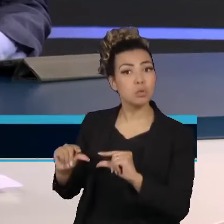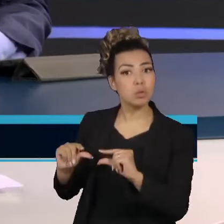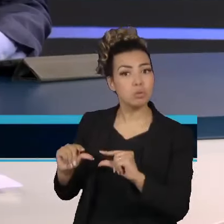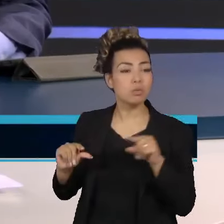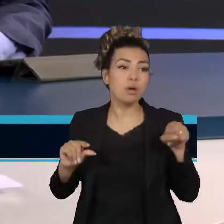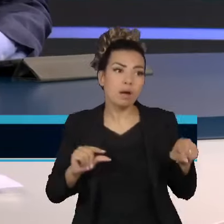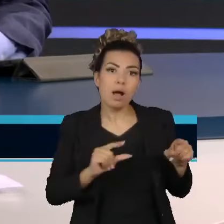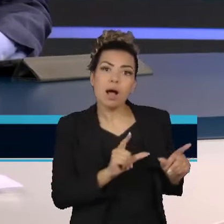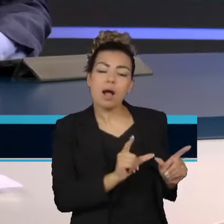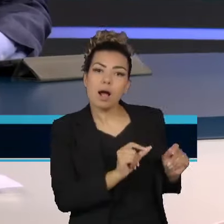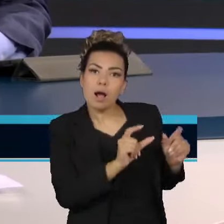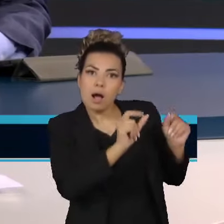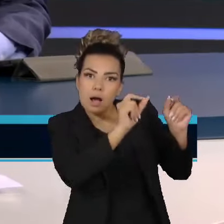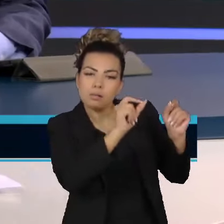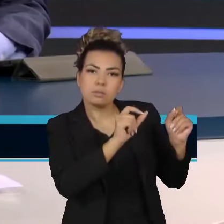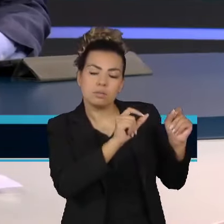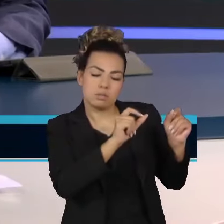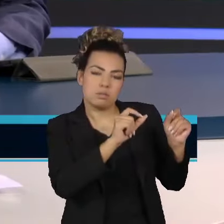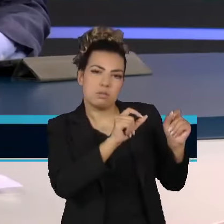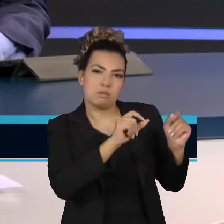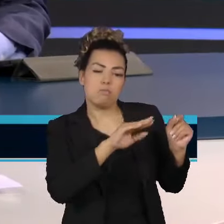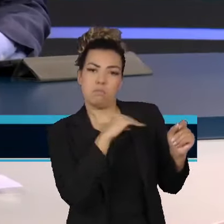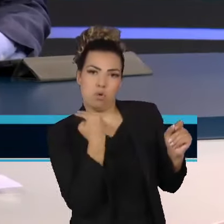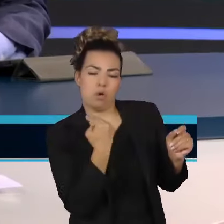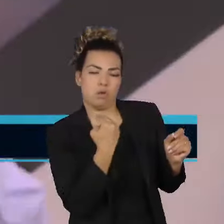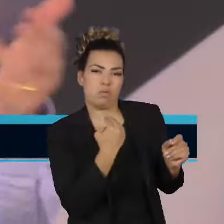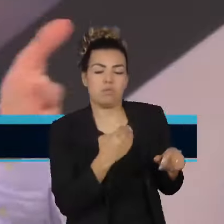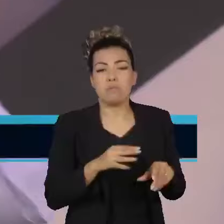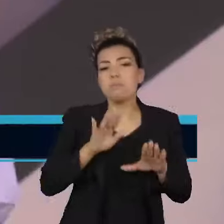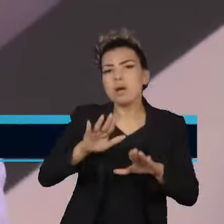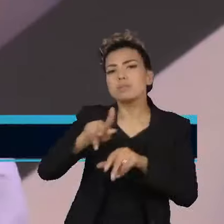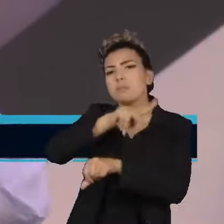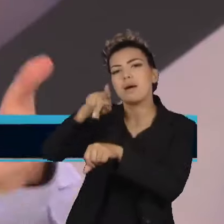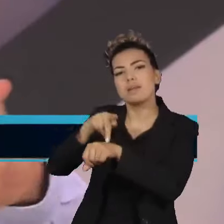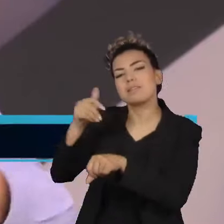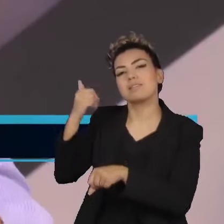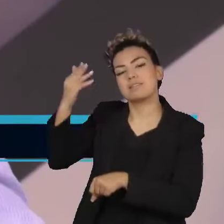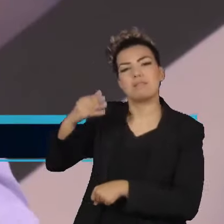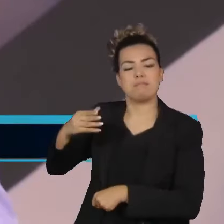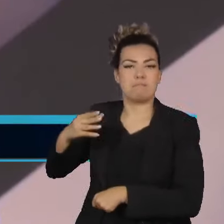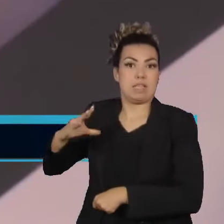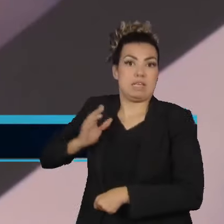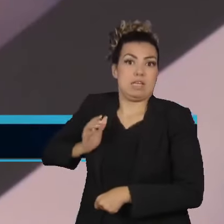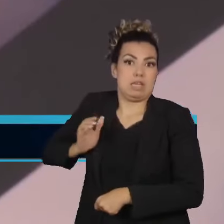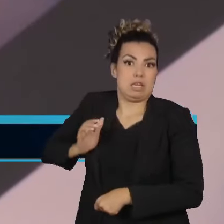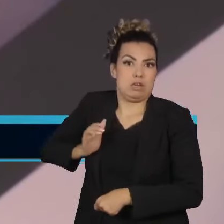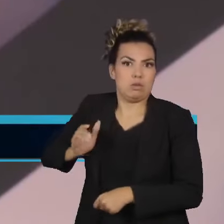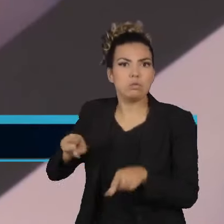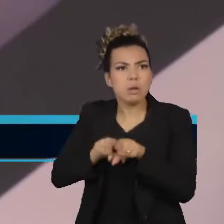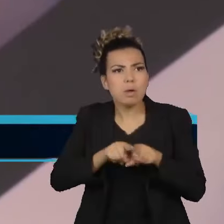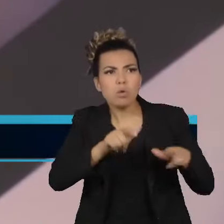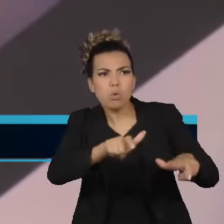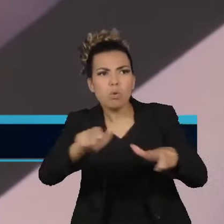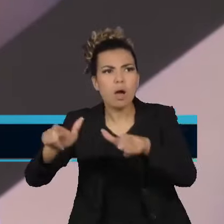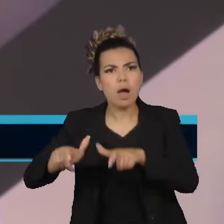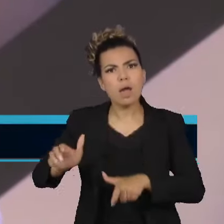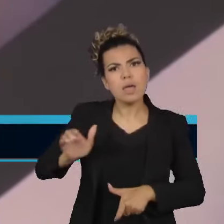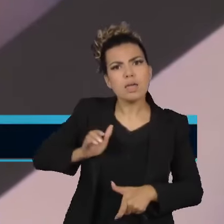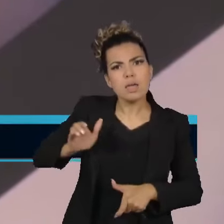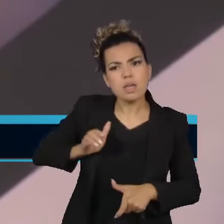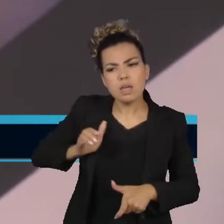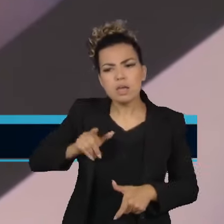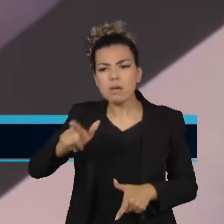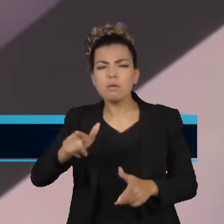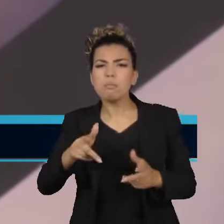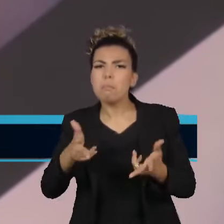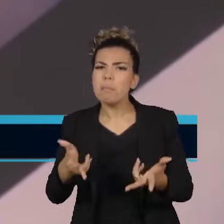câncer. Então, o que que acontece? Por que que nos países ricos e nas zonas ricas do Brasil está diminuindo mais